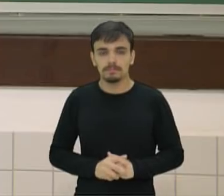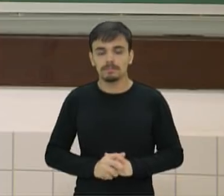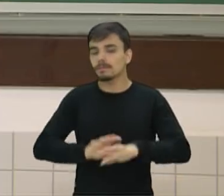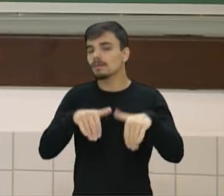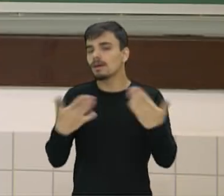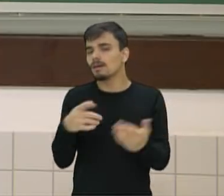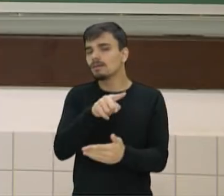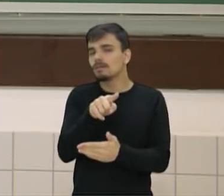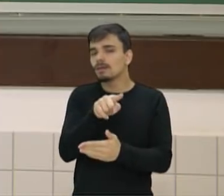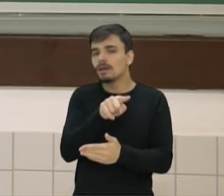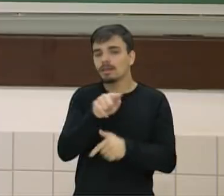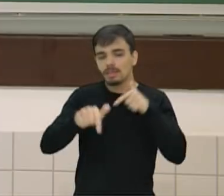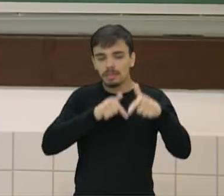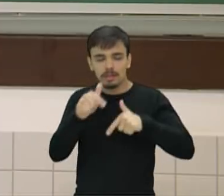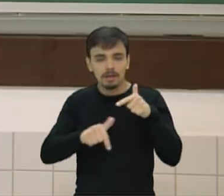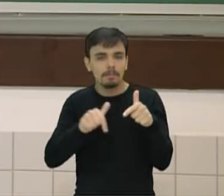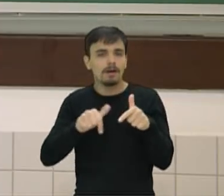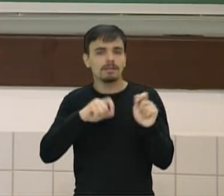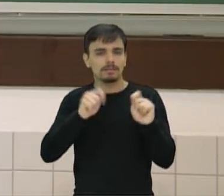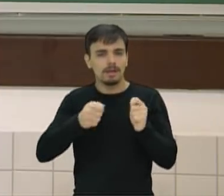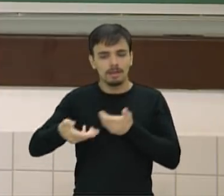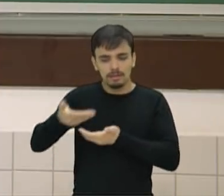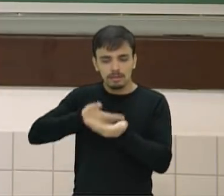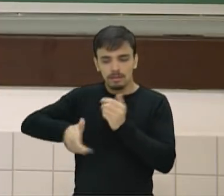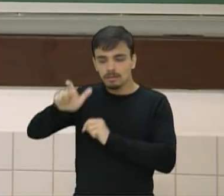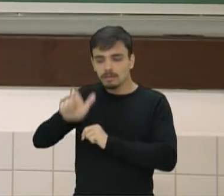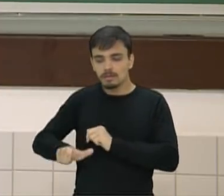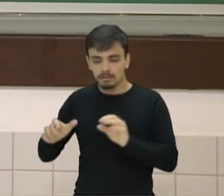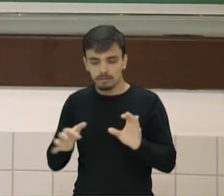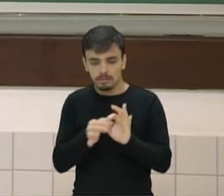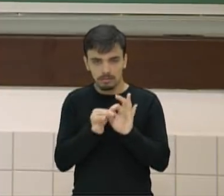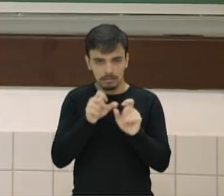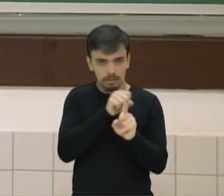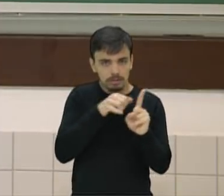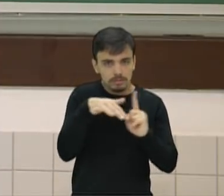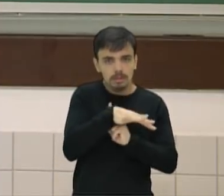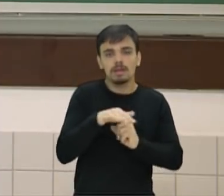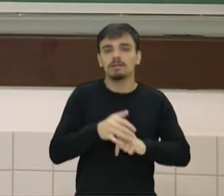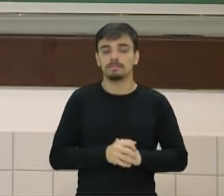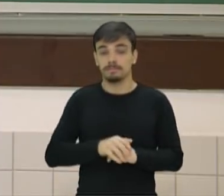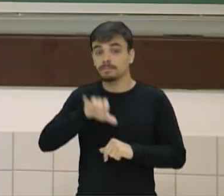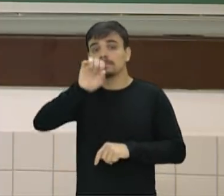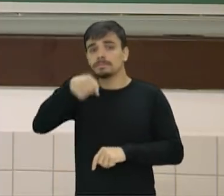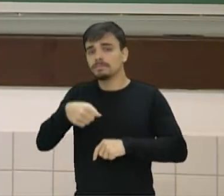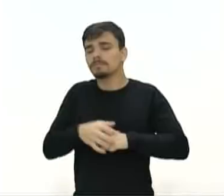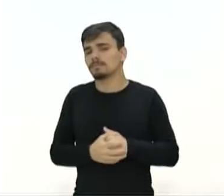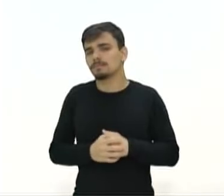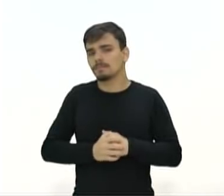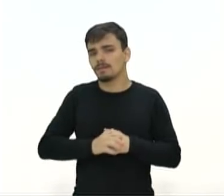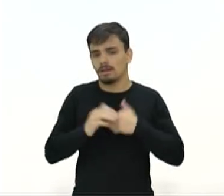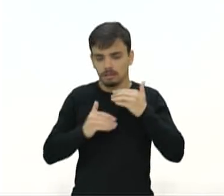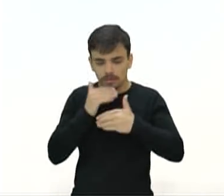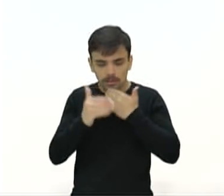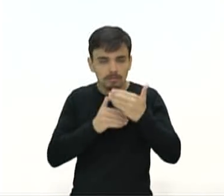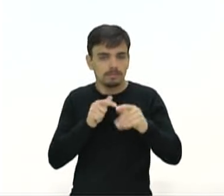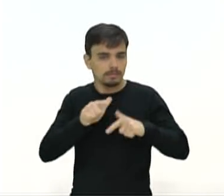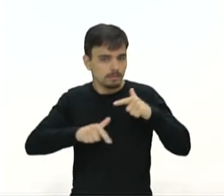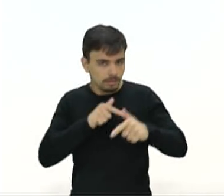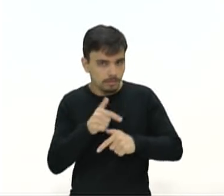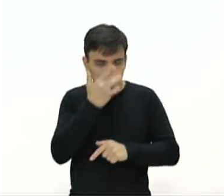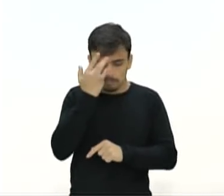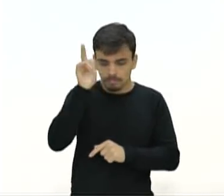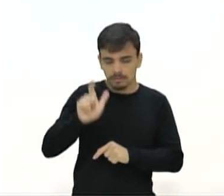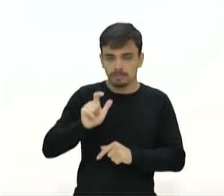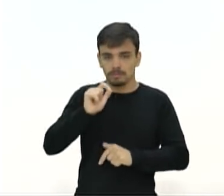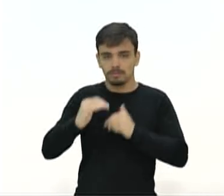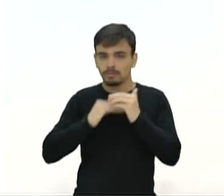E aí, a profissão é capaz de integrar o indivíduo, unir o indivíduo em sociedade? Sim, né? Através do trabalho as pessoas desenvolvem